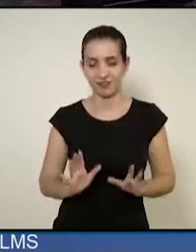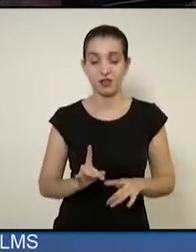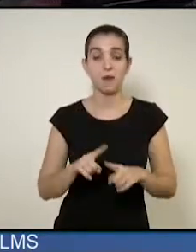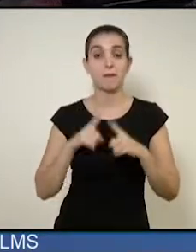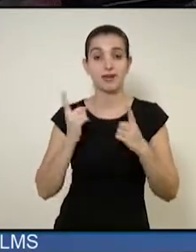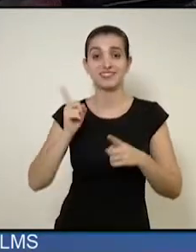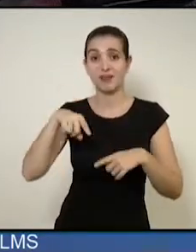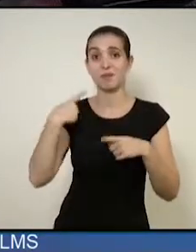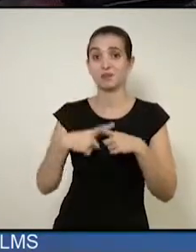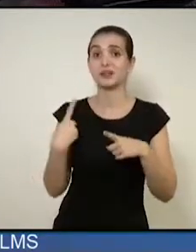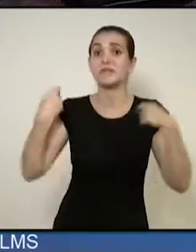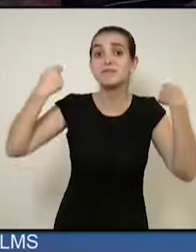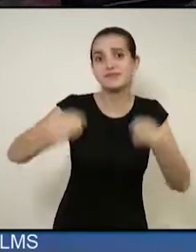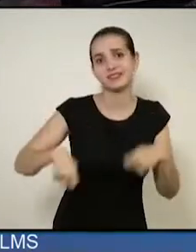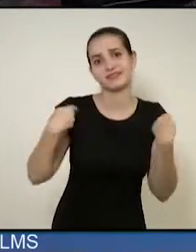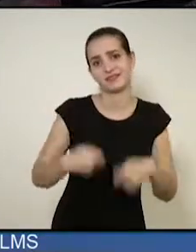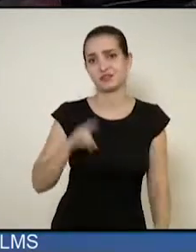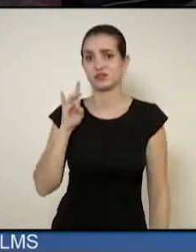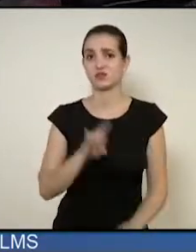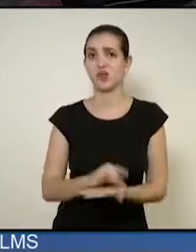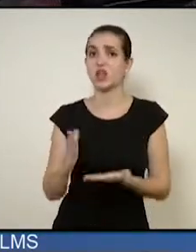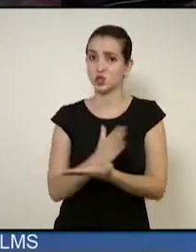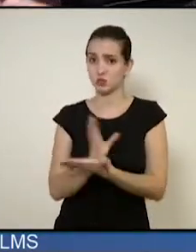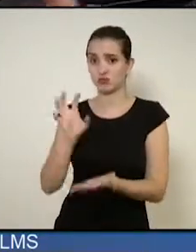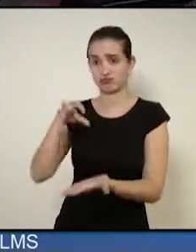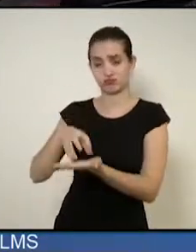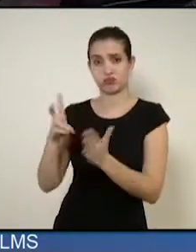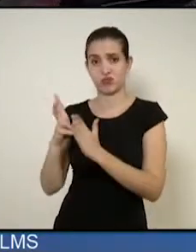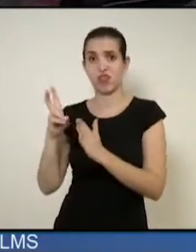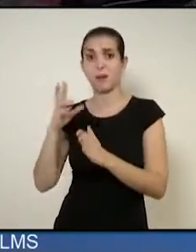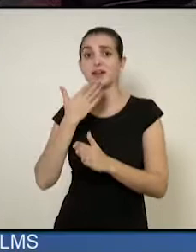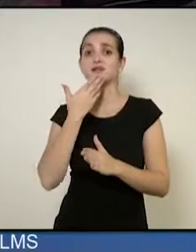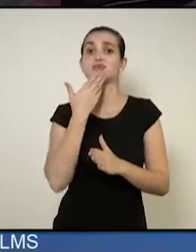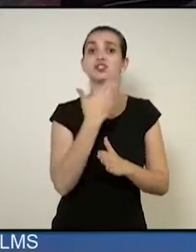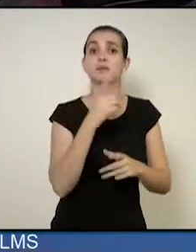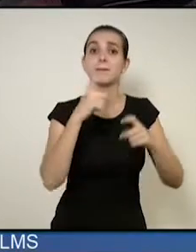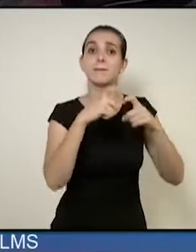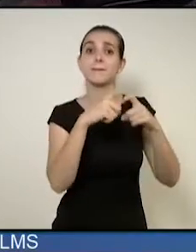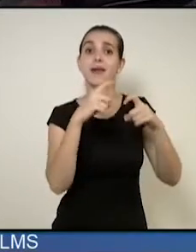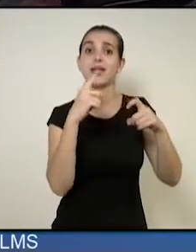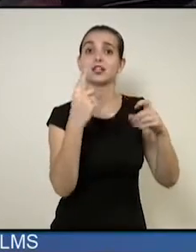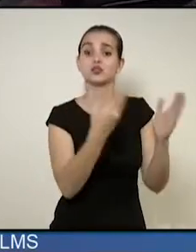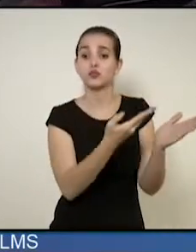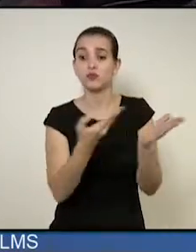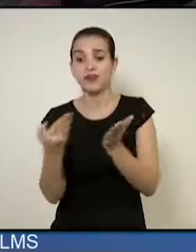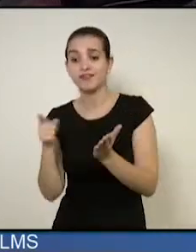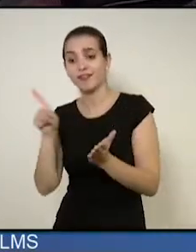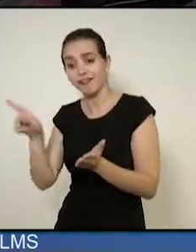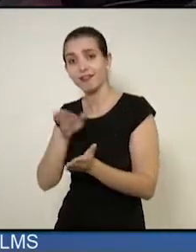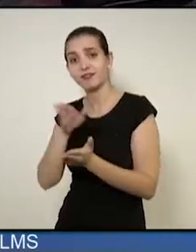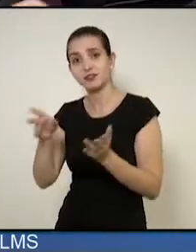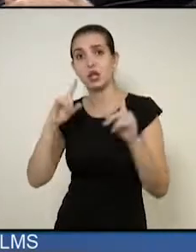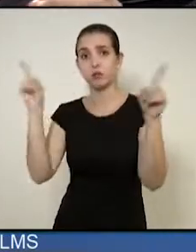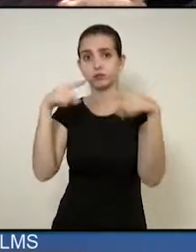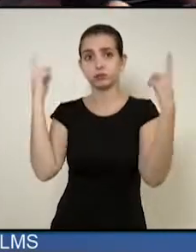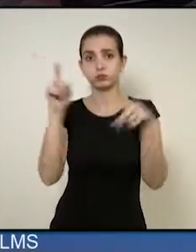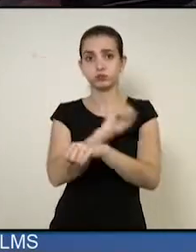por necessidade. Em algumas aldeias é para chamar uma ambulância, né, em caso de urgência, é